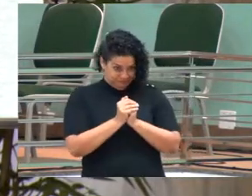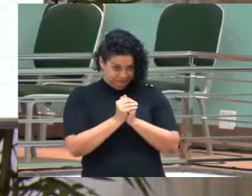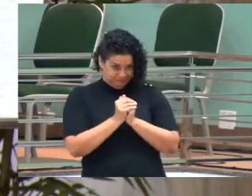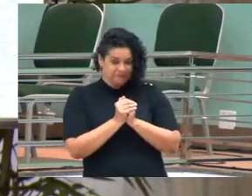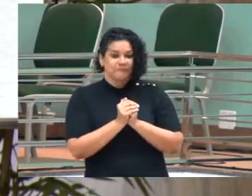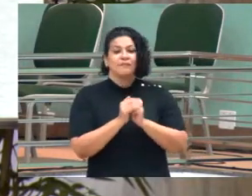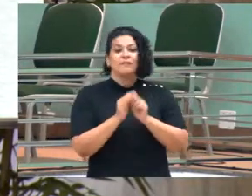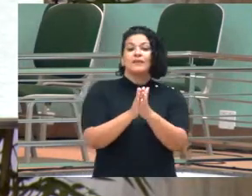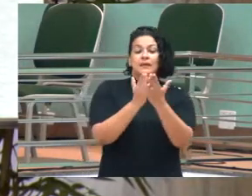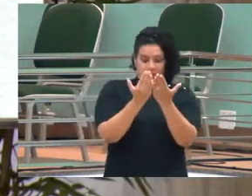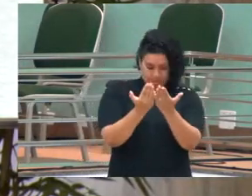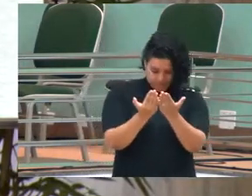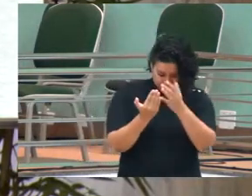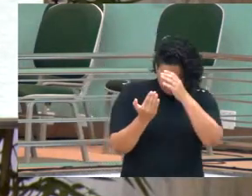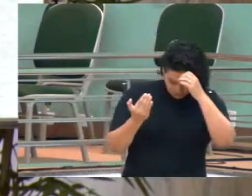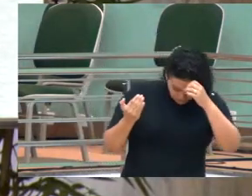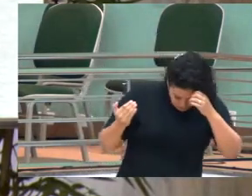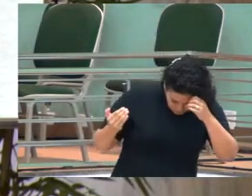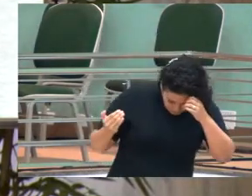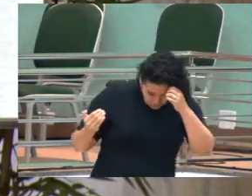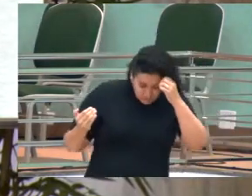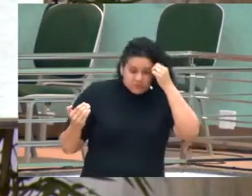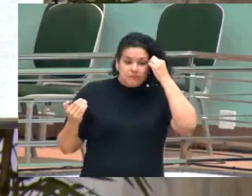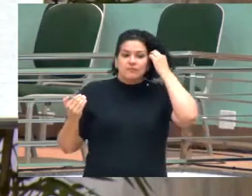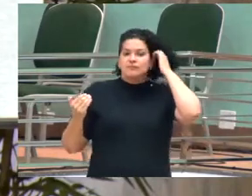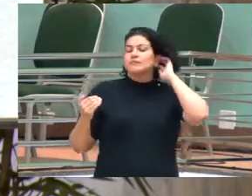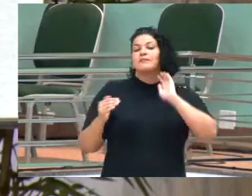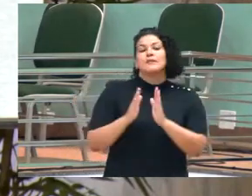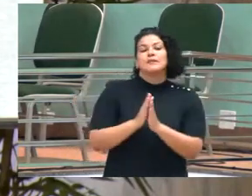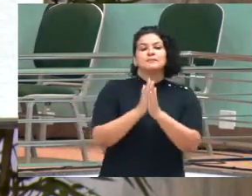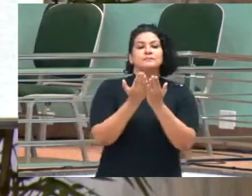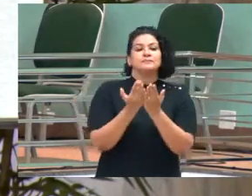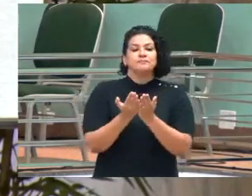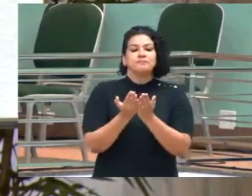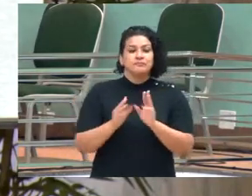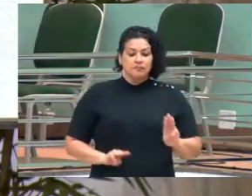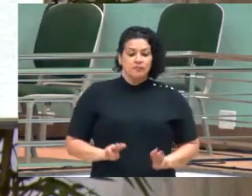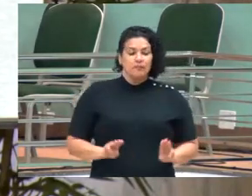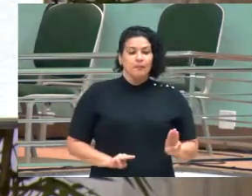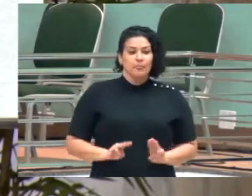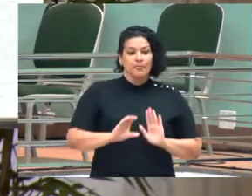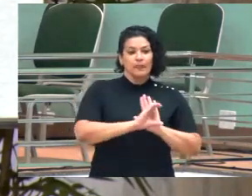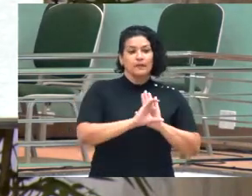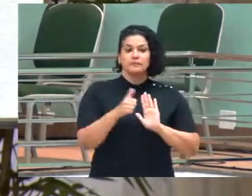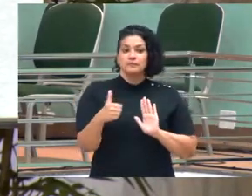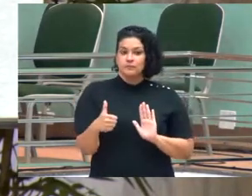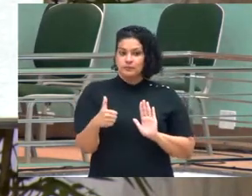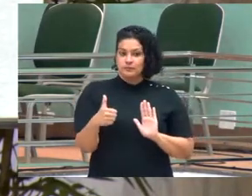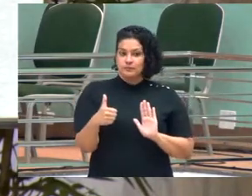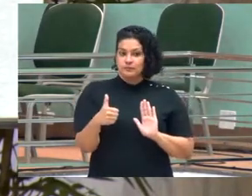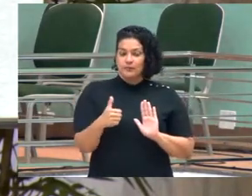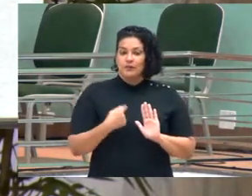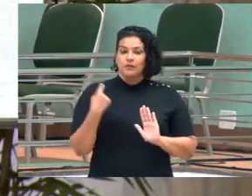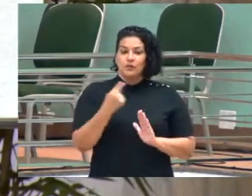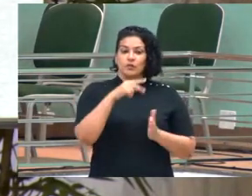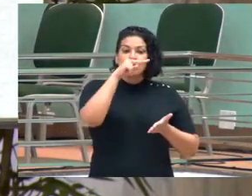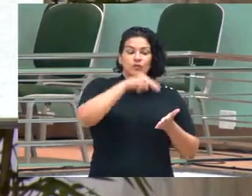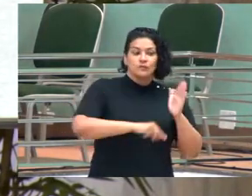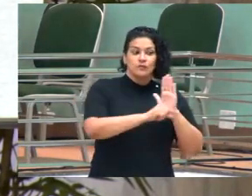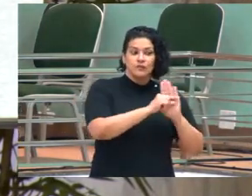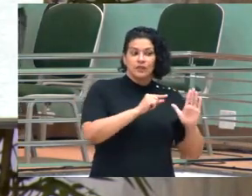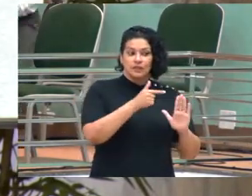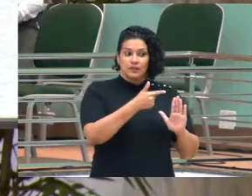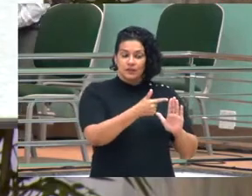abra sua Bíblia no Evangelho de Jesus, segundo Marcos, capítulo 1, nós vamos ler do versículo de número